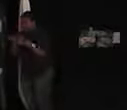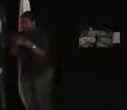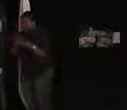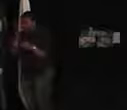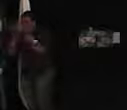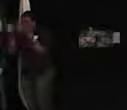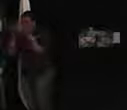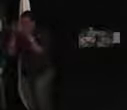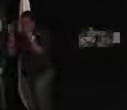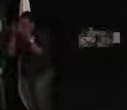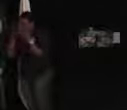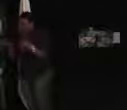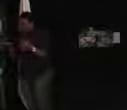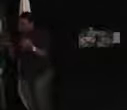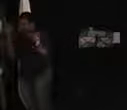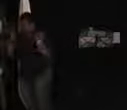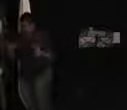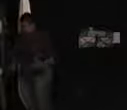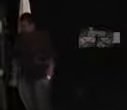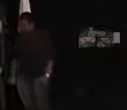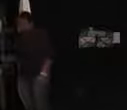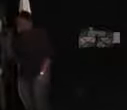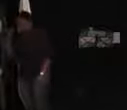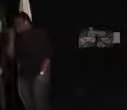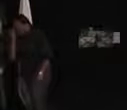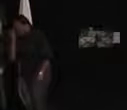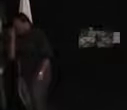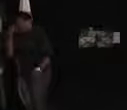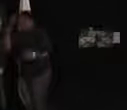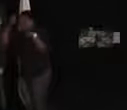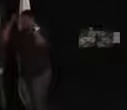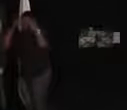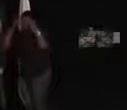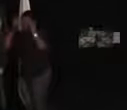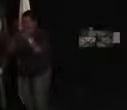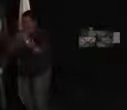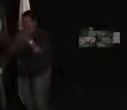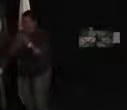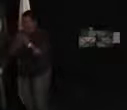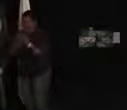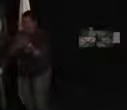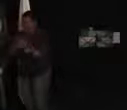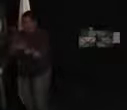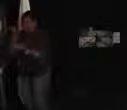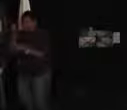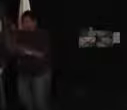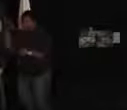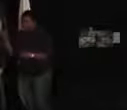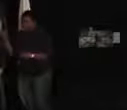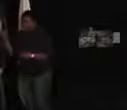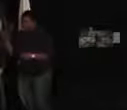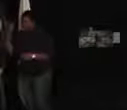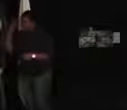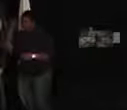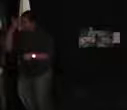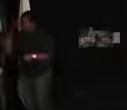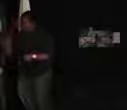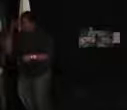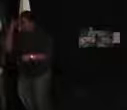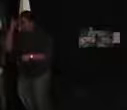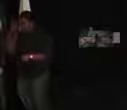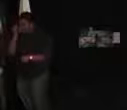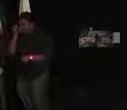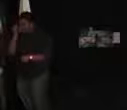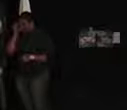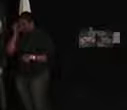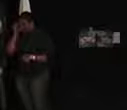sonha com isso, né? É verdade ou mentira? Não consegue relaxar. E aí você tem que falar